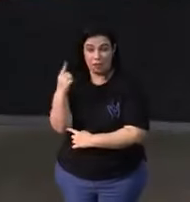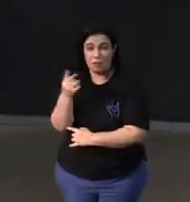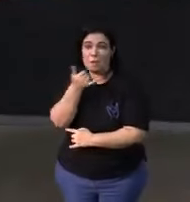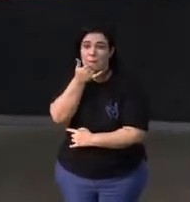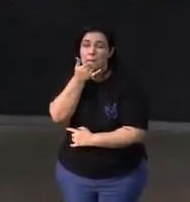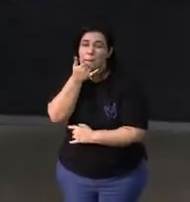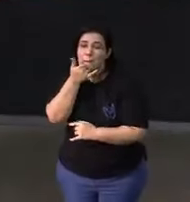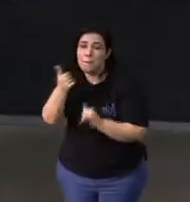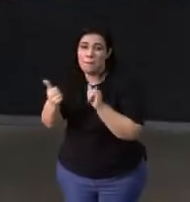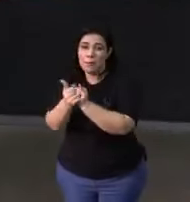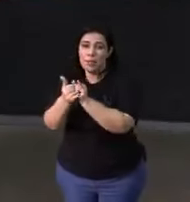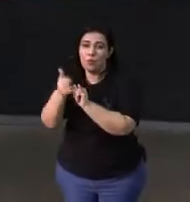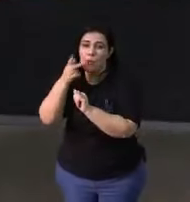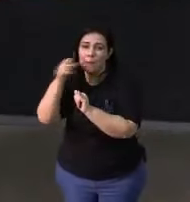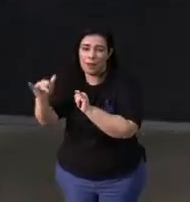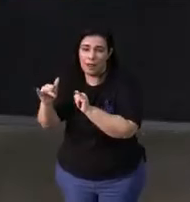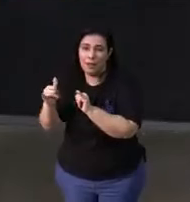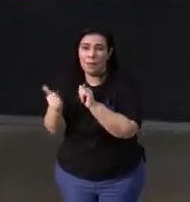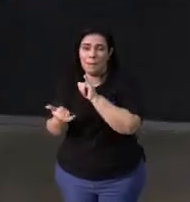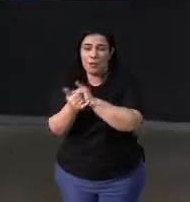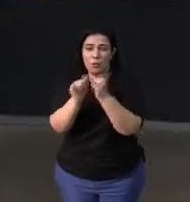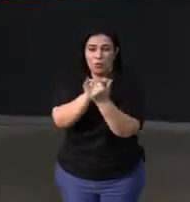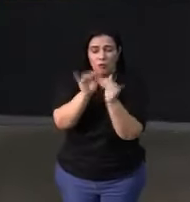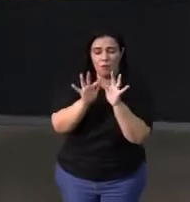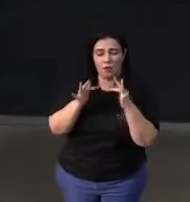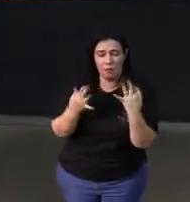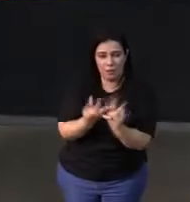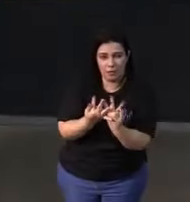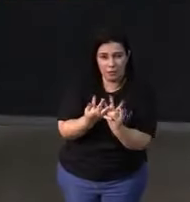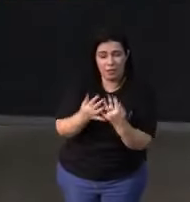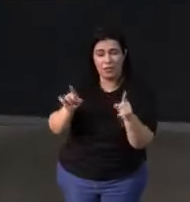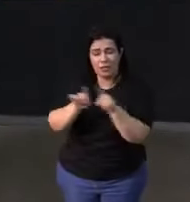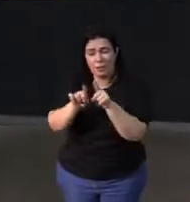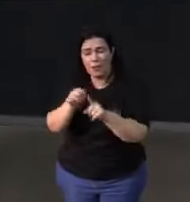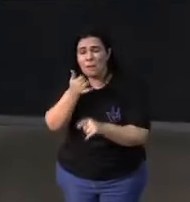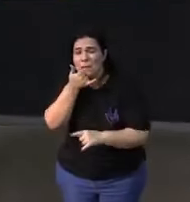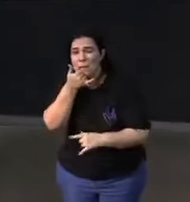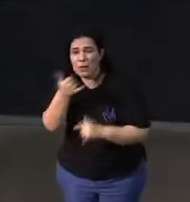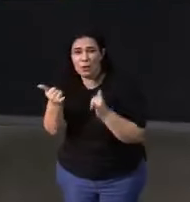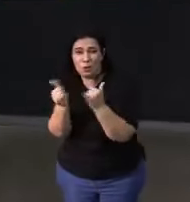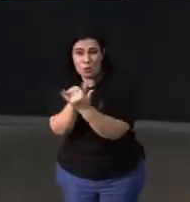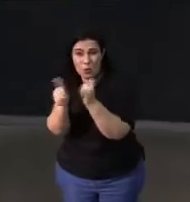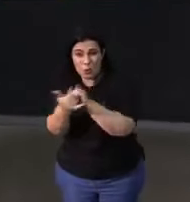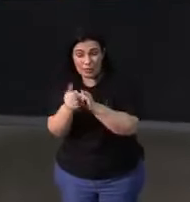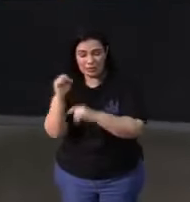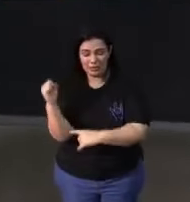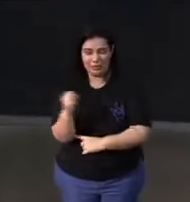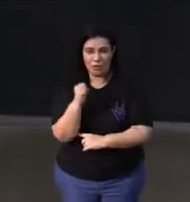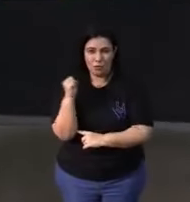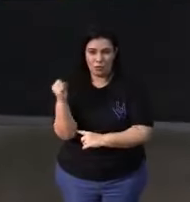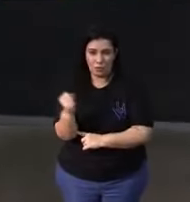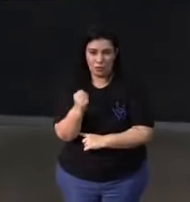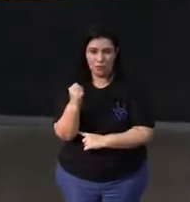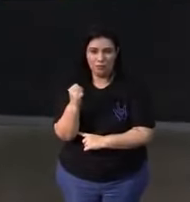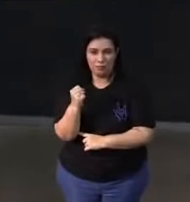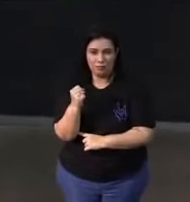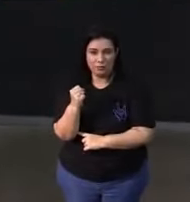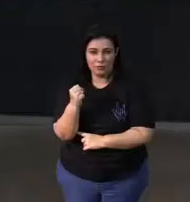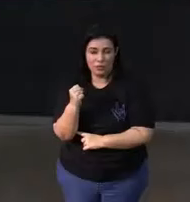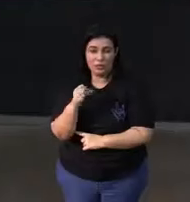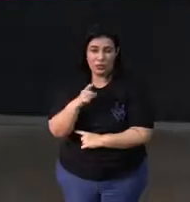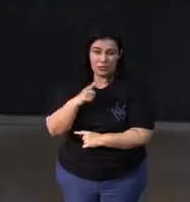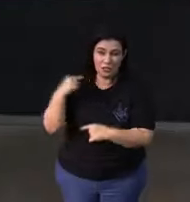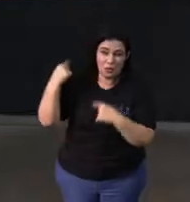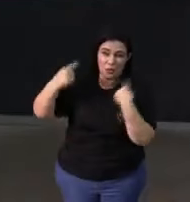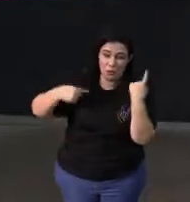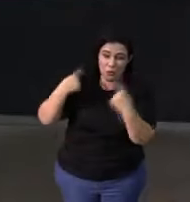pai, Davi perdoou os seus familiares, Davi perdoou Saul, irmão, com toda a